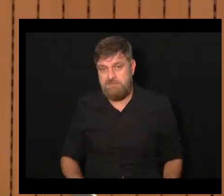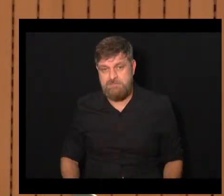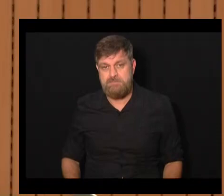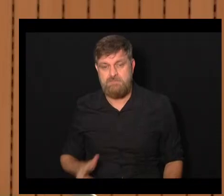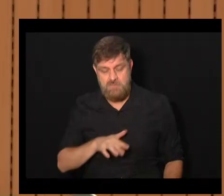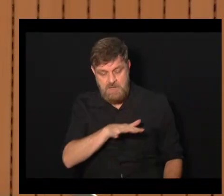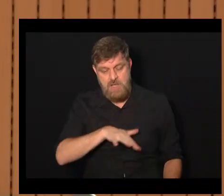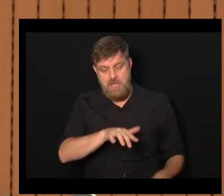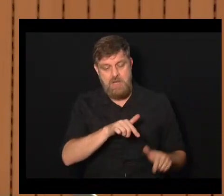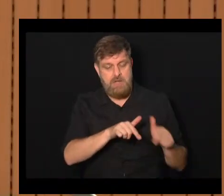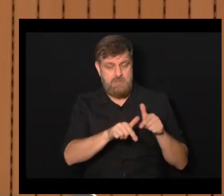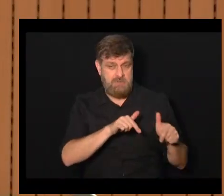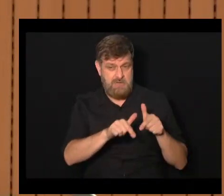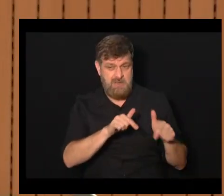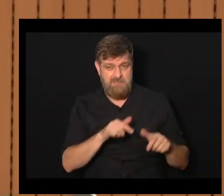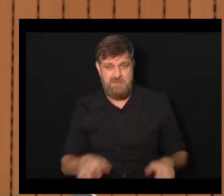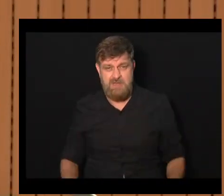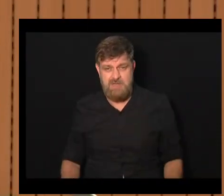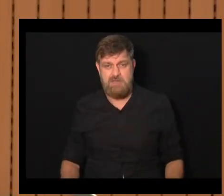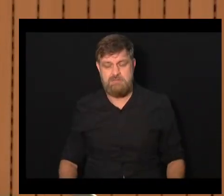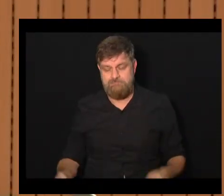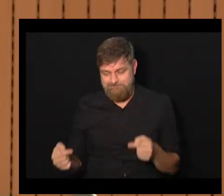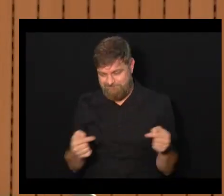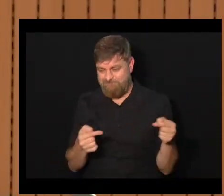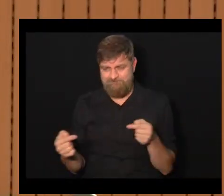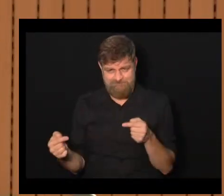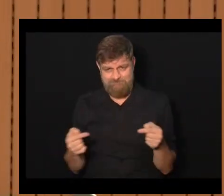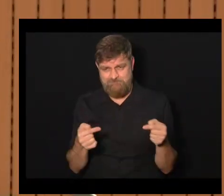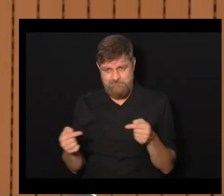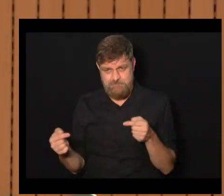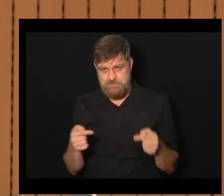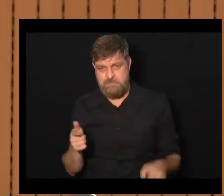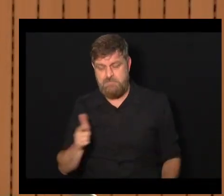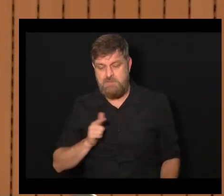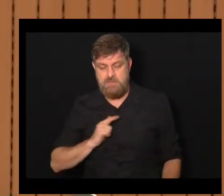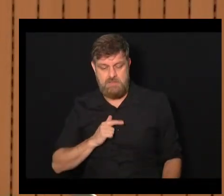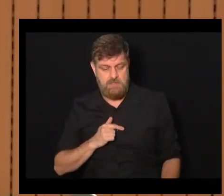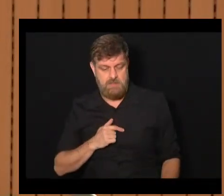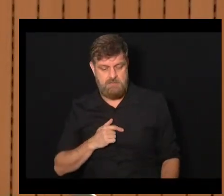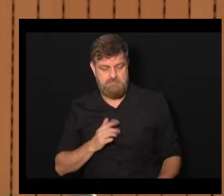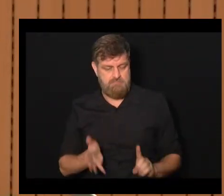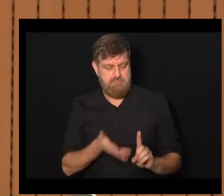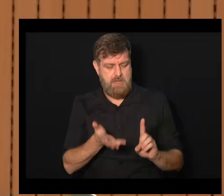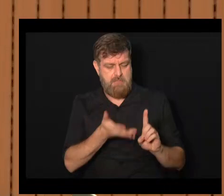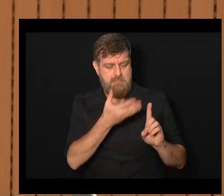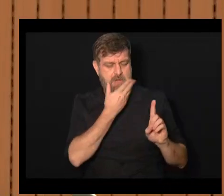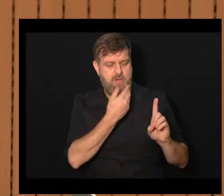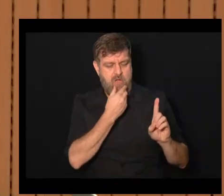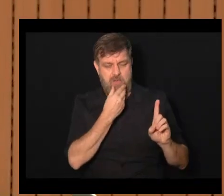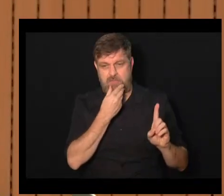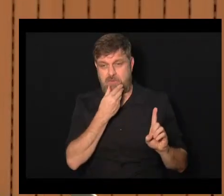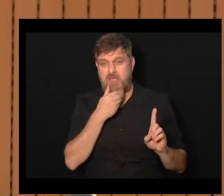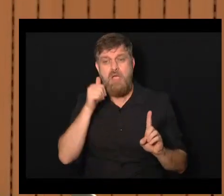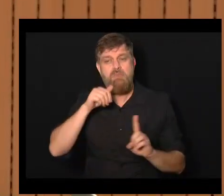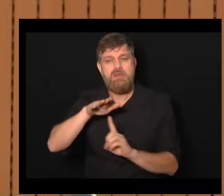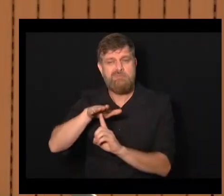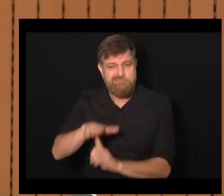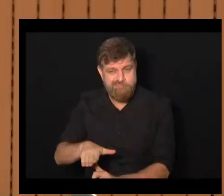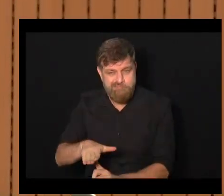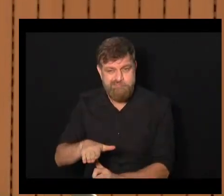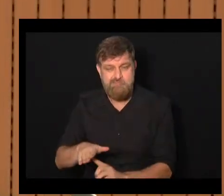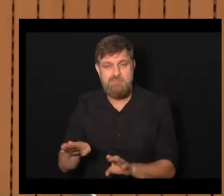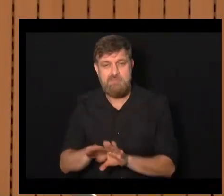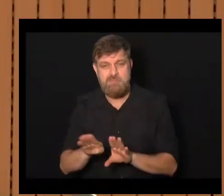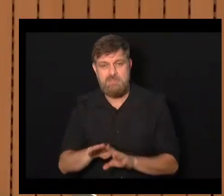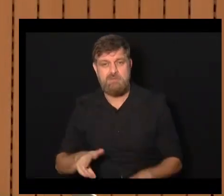do trabalho nessa lógica da competitividade, do mérito, de uma competição que não leva em consideração